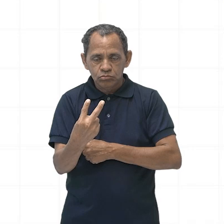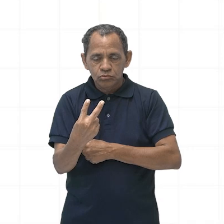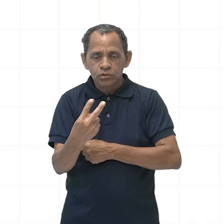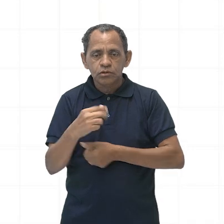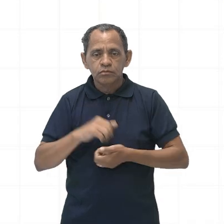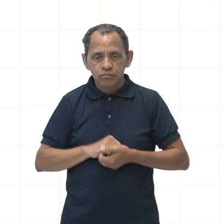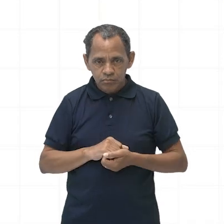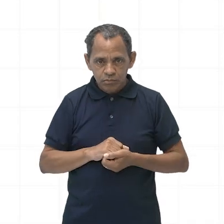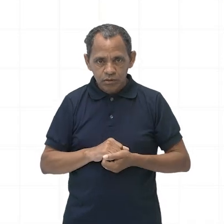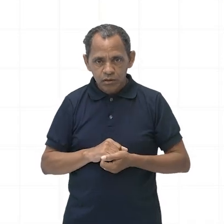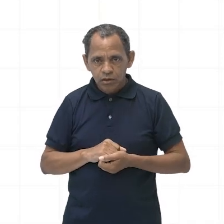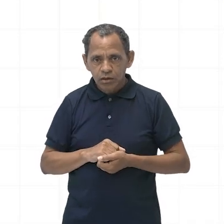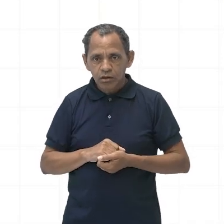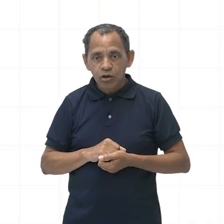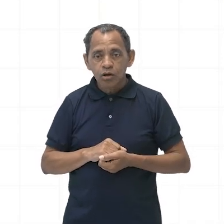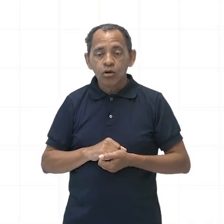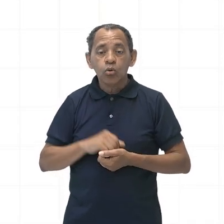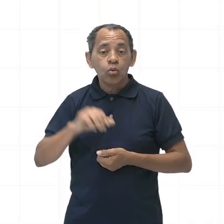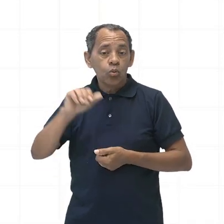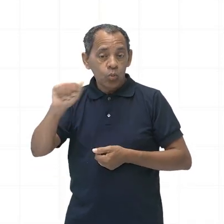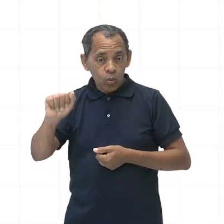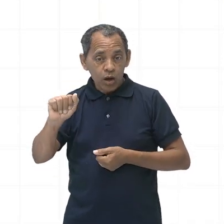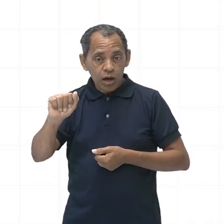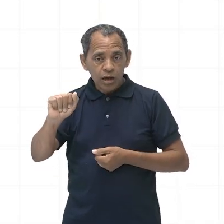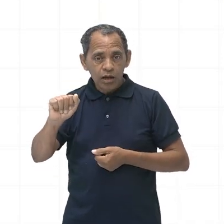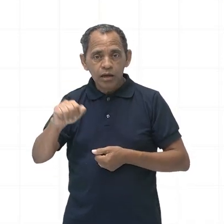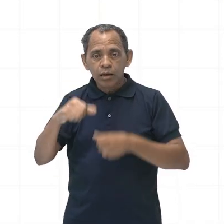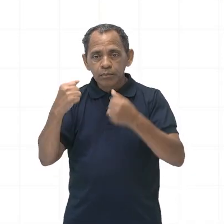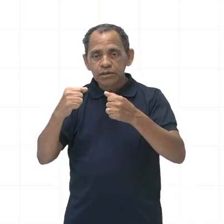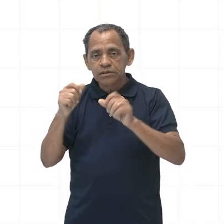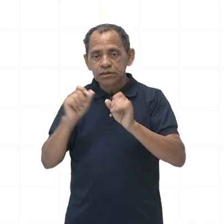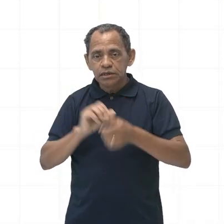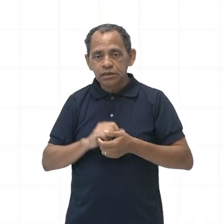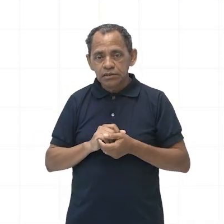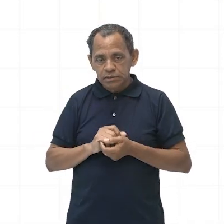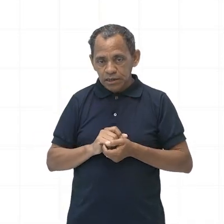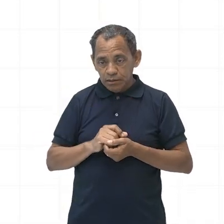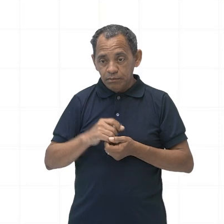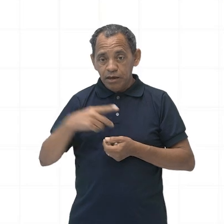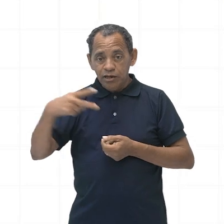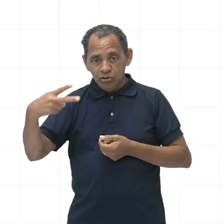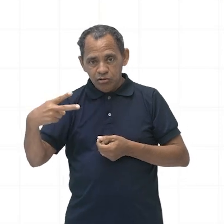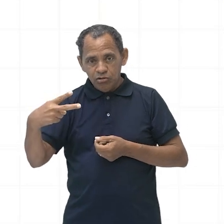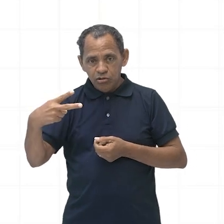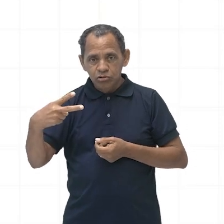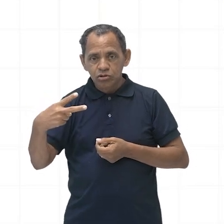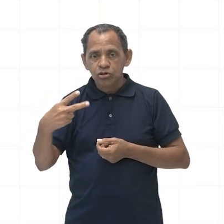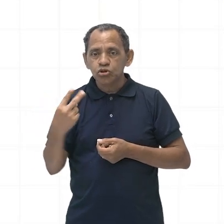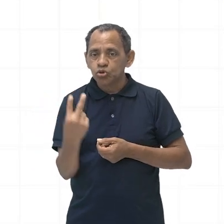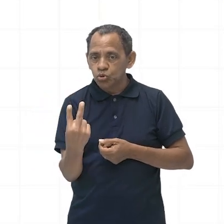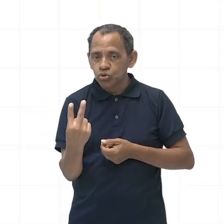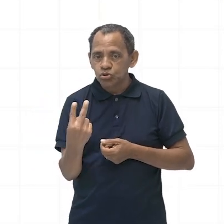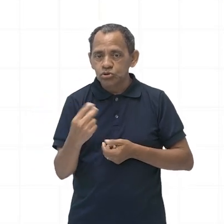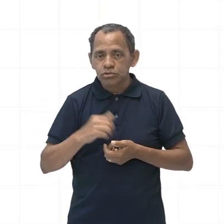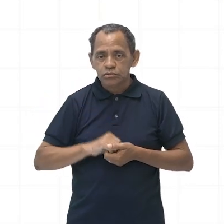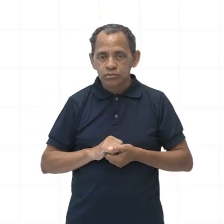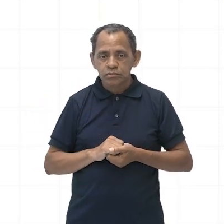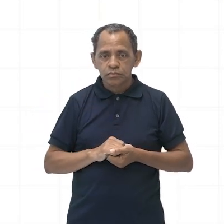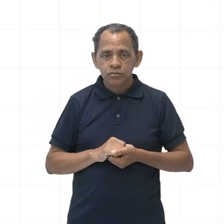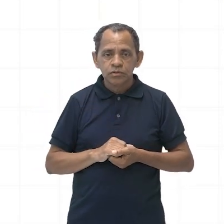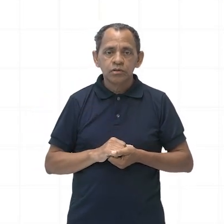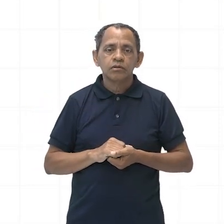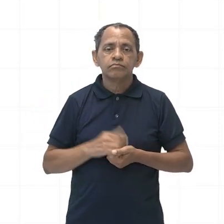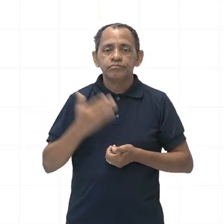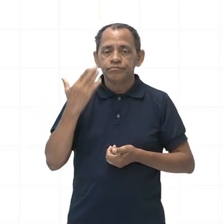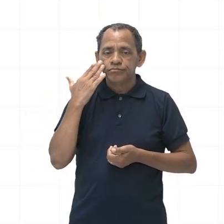A ele vai ter que estar sobre o número 2 na reta, na representação numérica. Por exemplo, o meu ponto B, o x